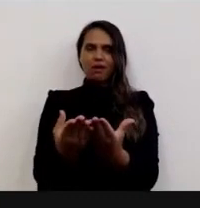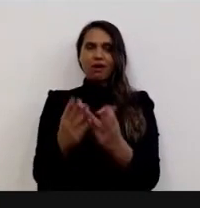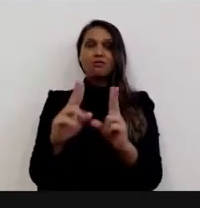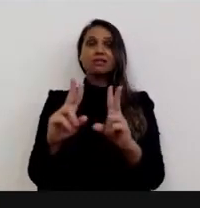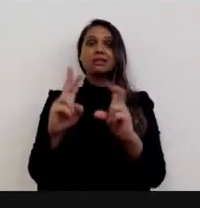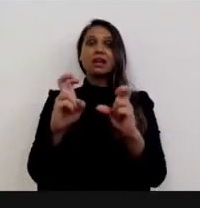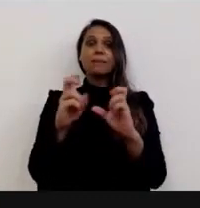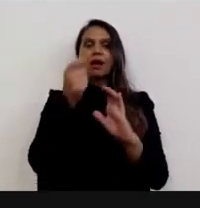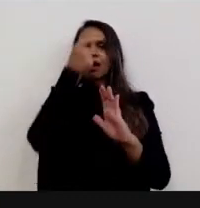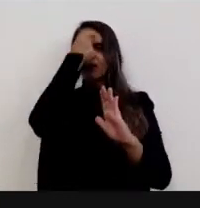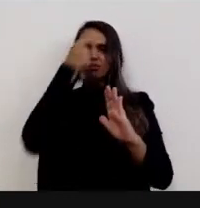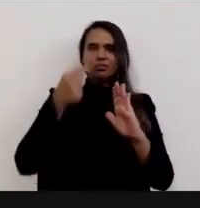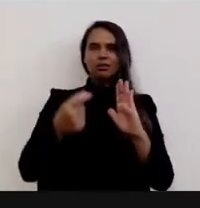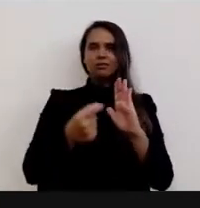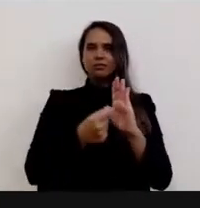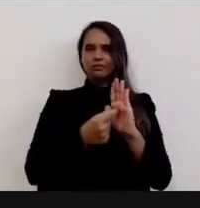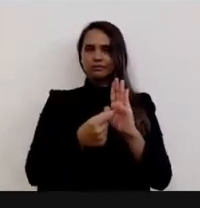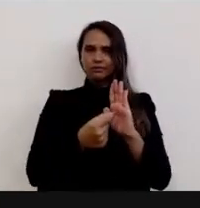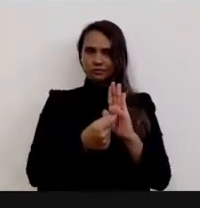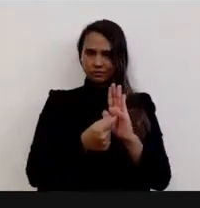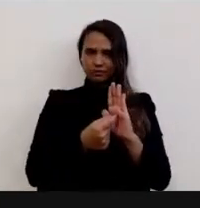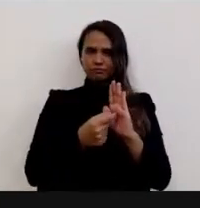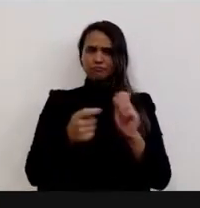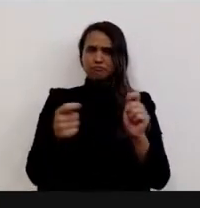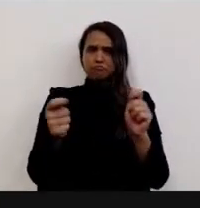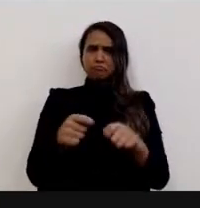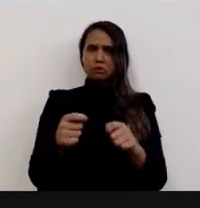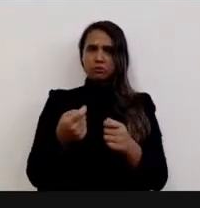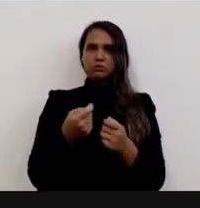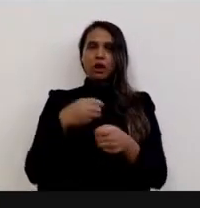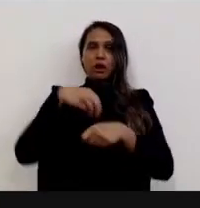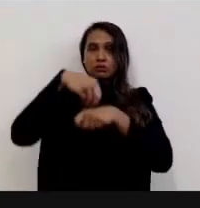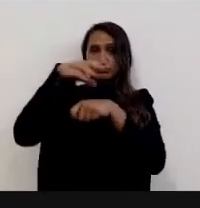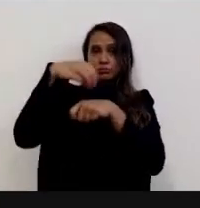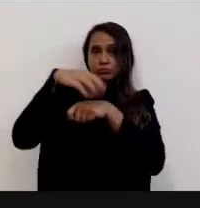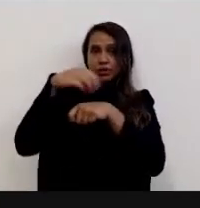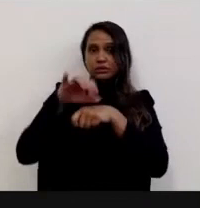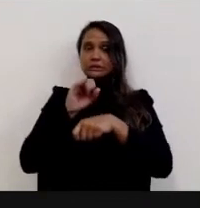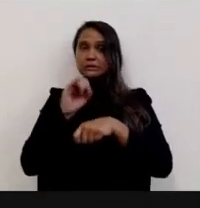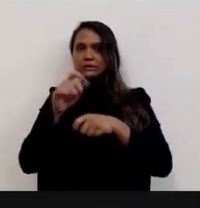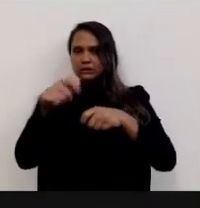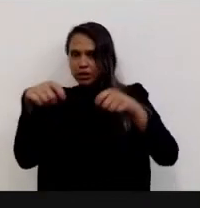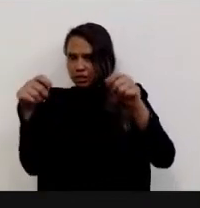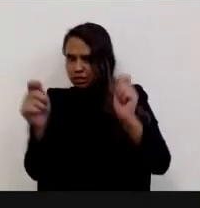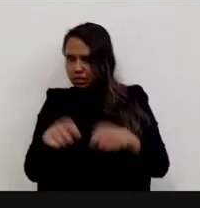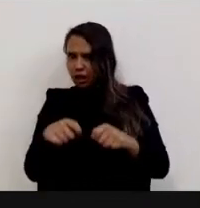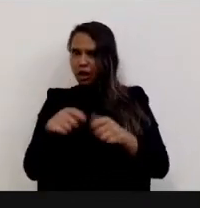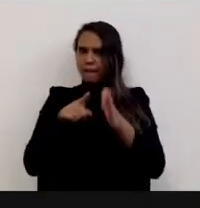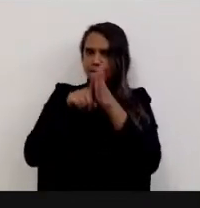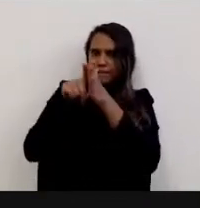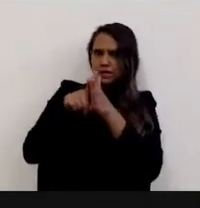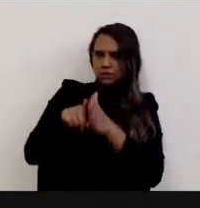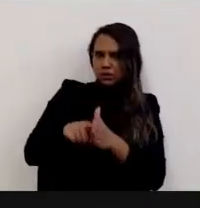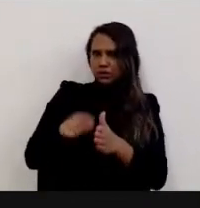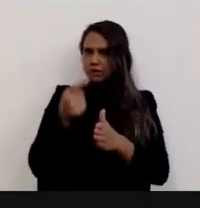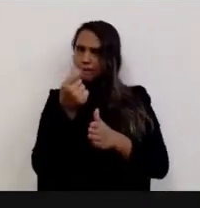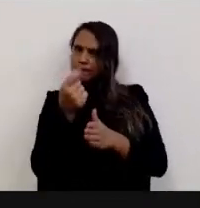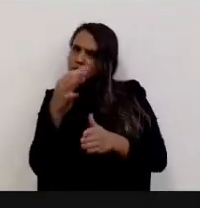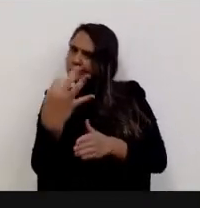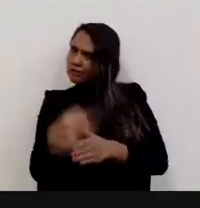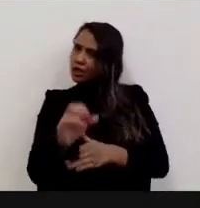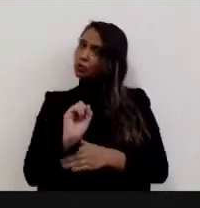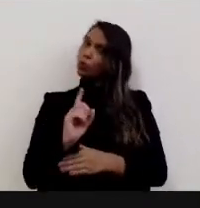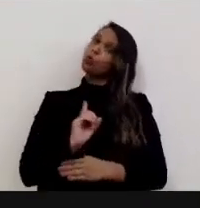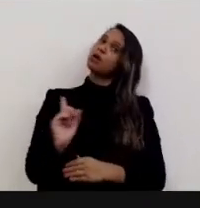inteligência artificial que possa dar um indicativo de se há ou não sobrepreço naquela pesquisa que foi elaborada.